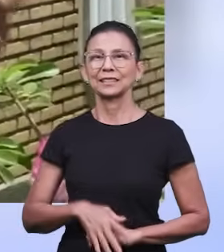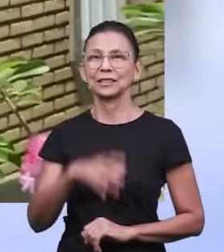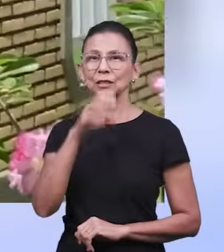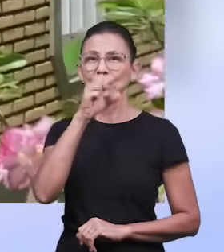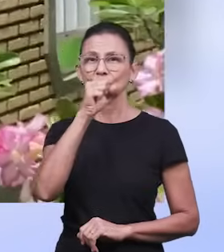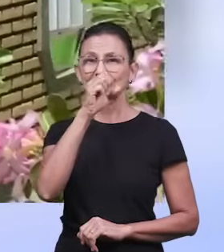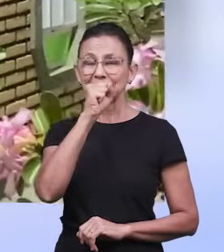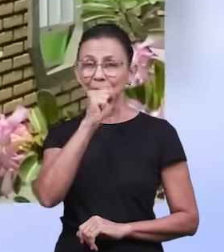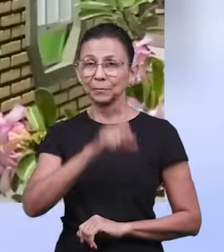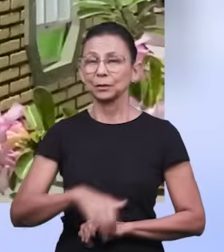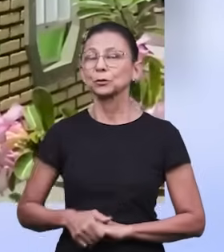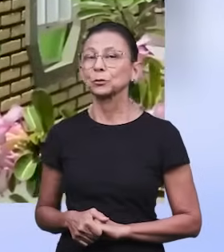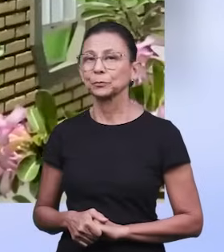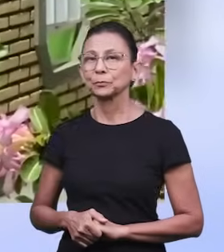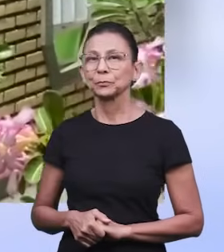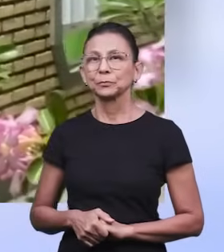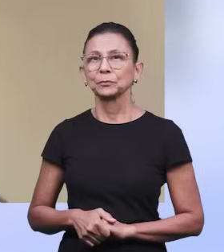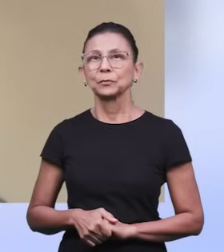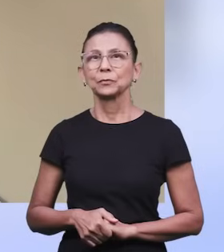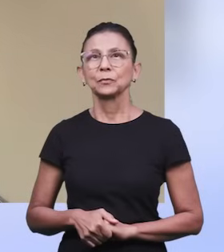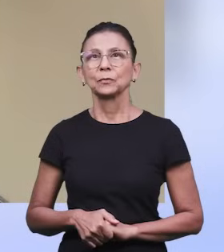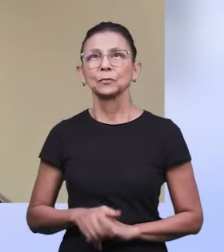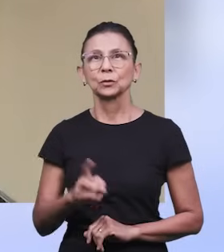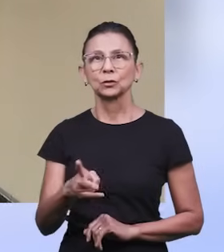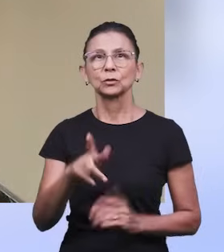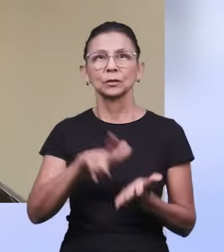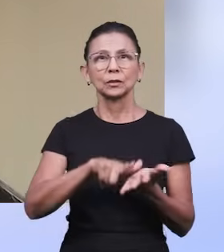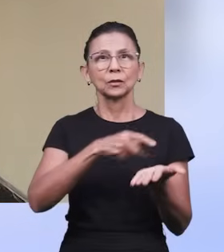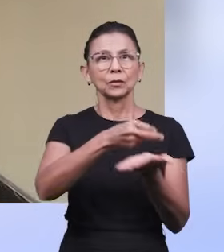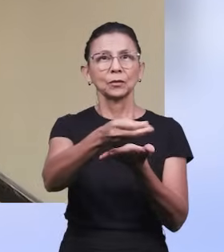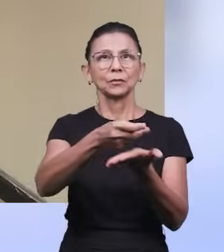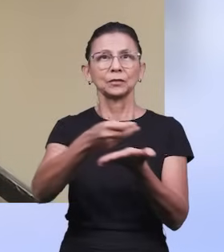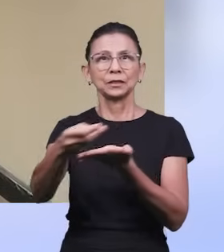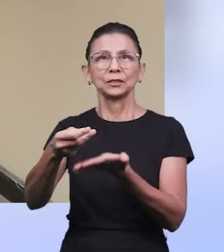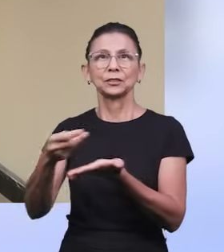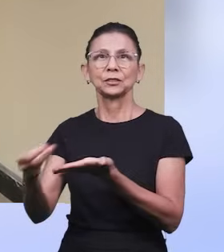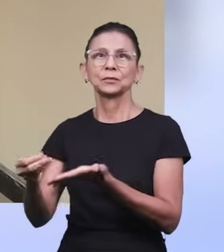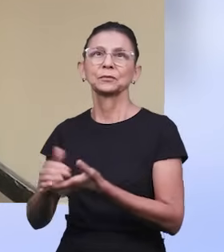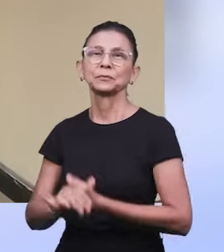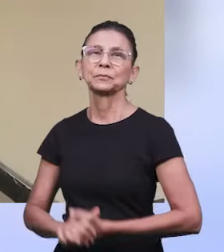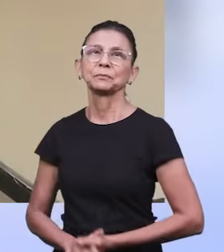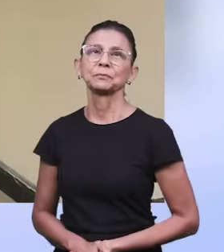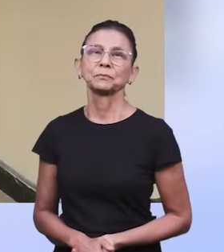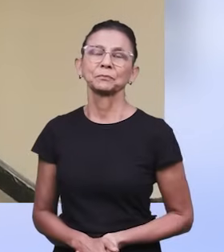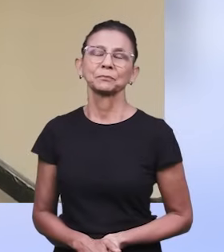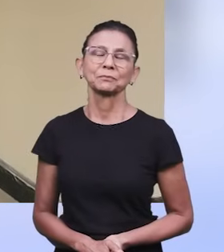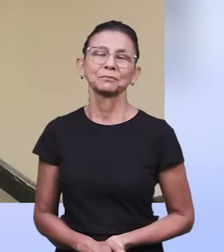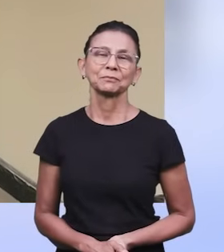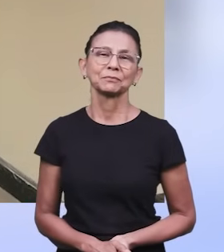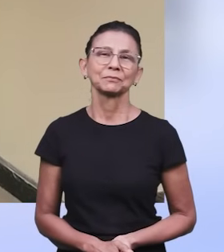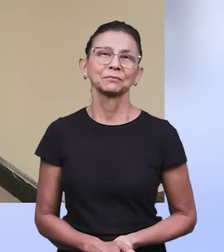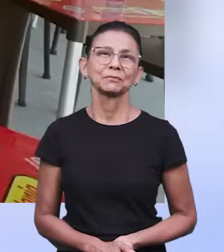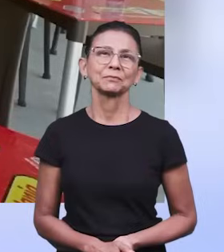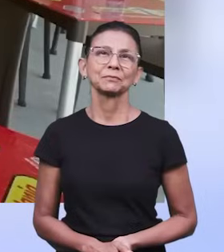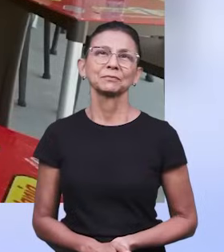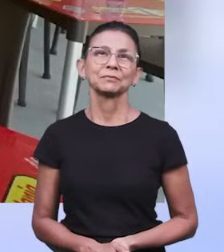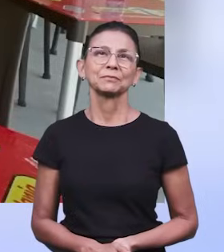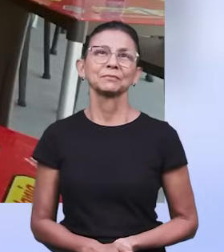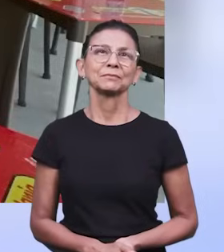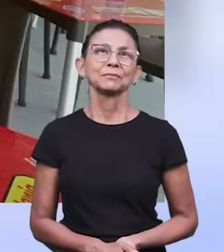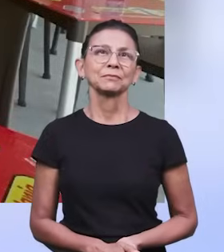fizemos a entrega de convites pela manhã. Uma das experiências mais marcantes para esse grupo em Barra do Corda foi encontrar